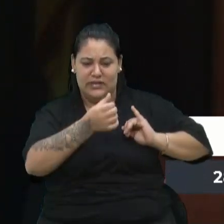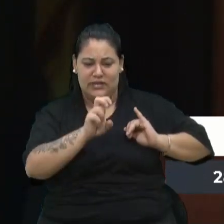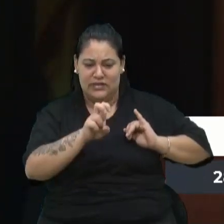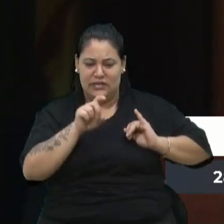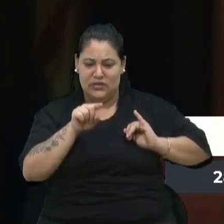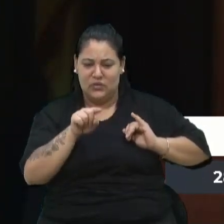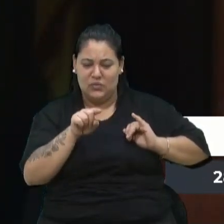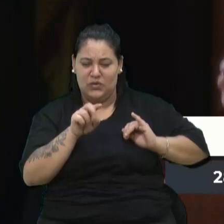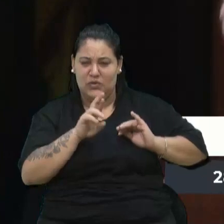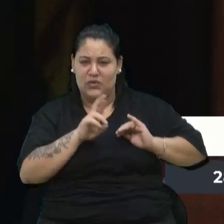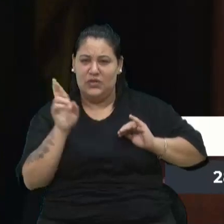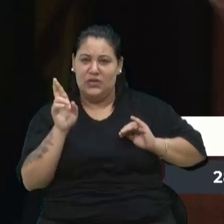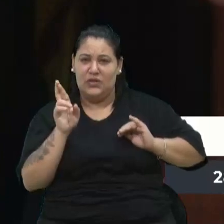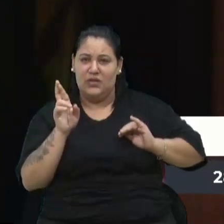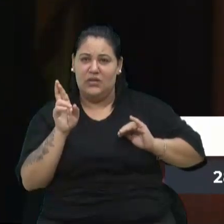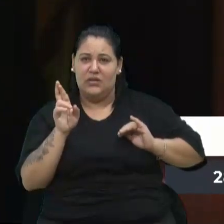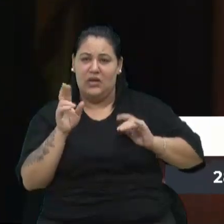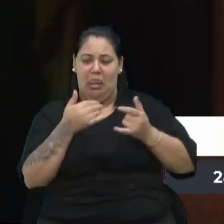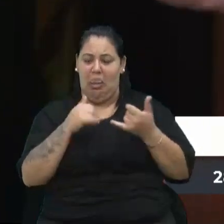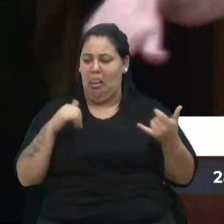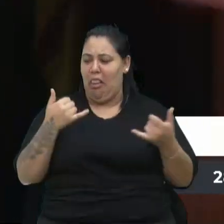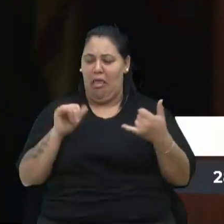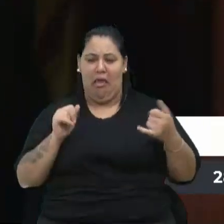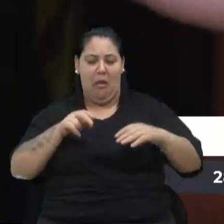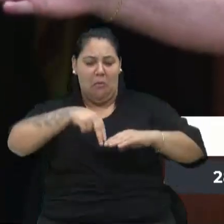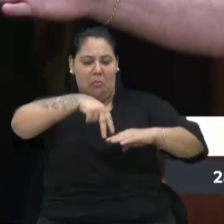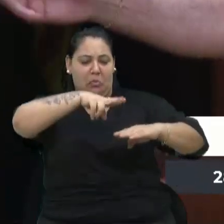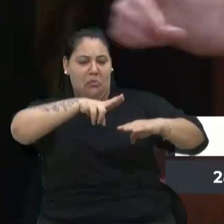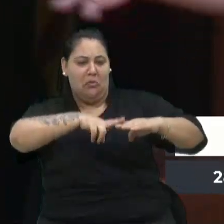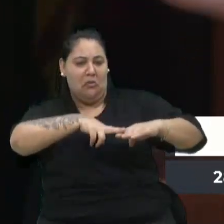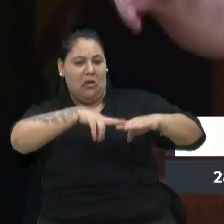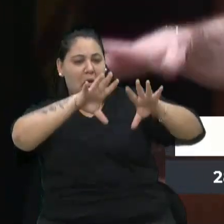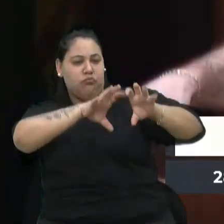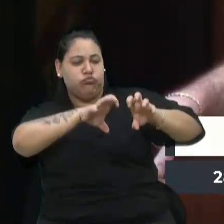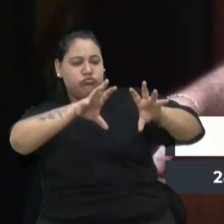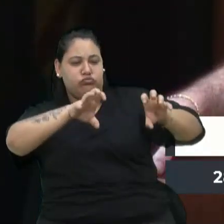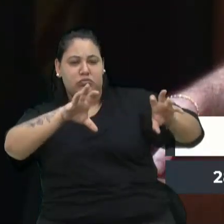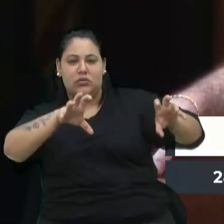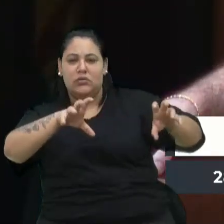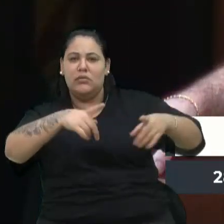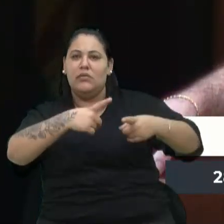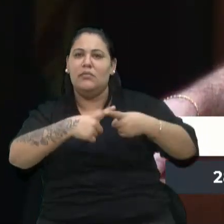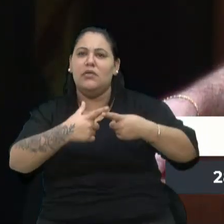reais. Elétrico, que deita, estica os pés, faz massagem, mas para quê?